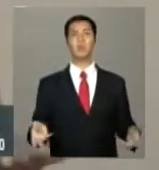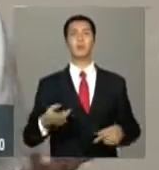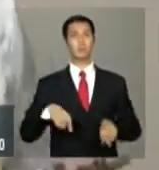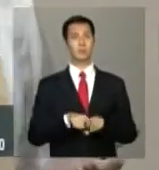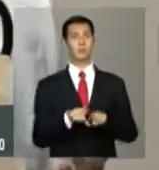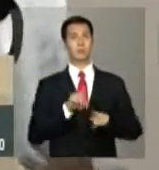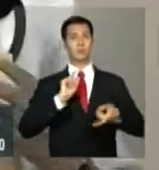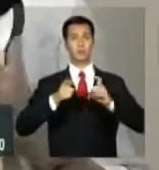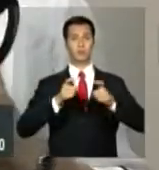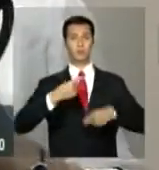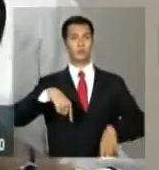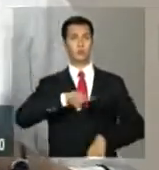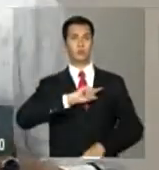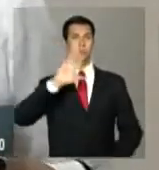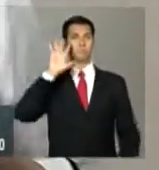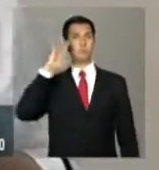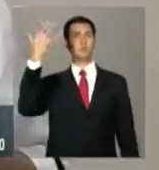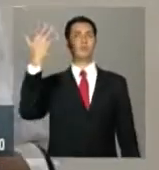tomamos a decisão de